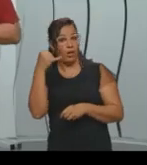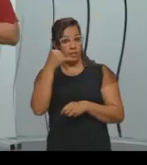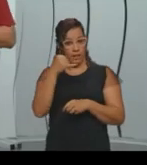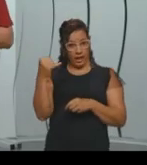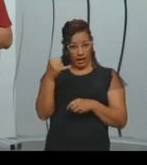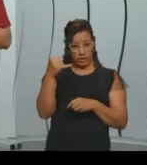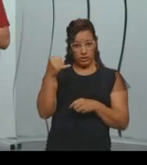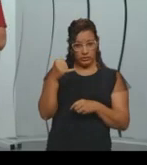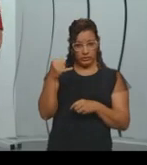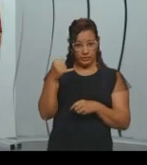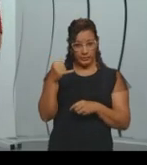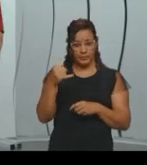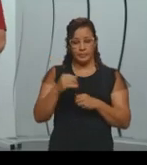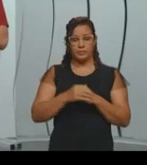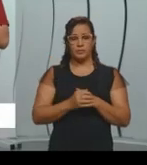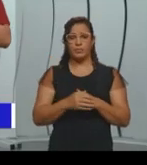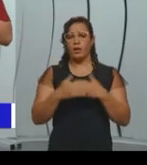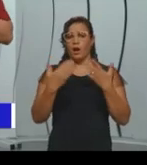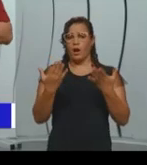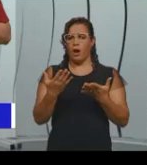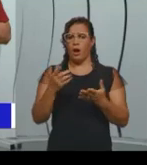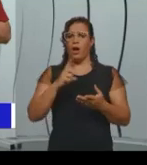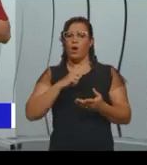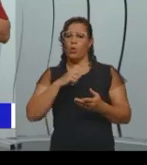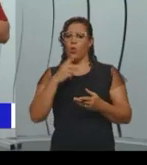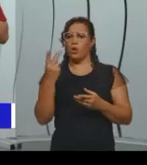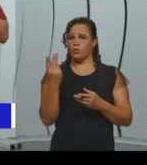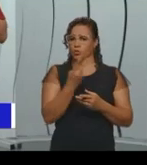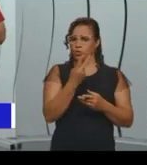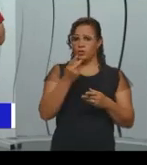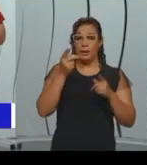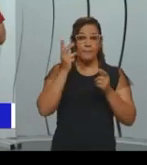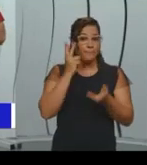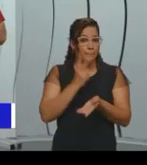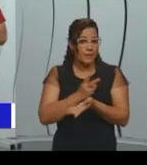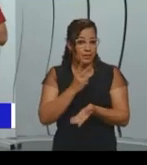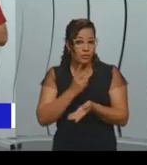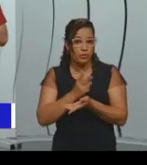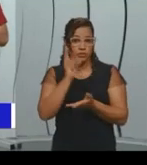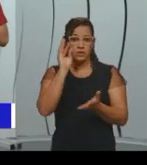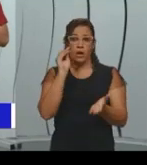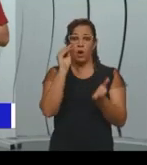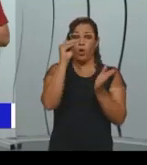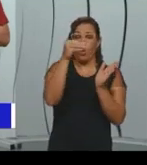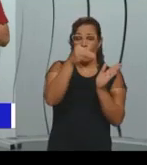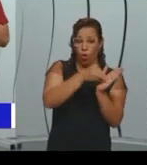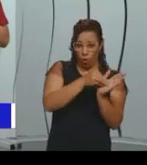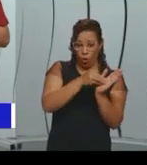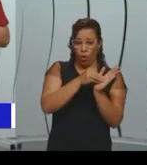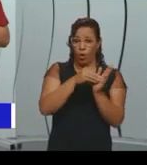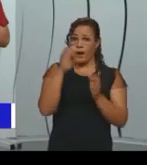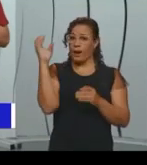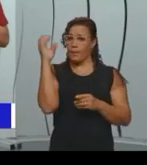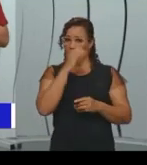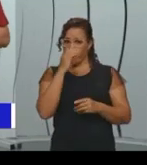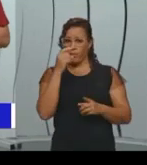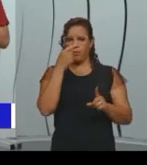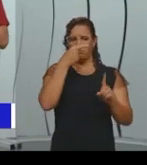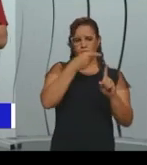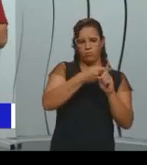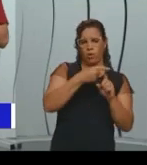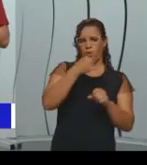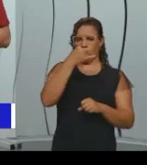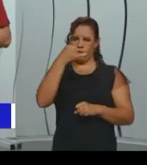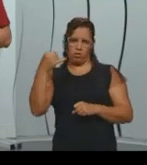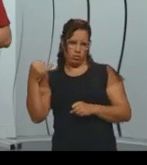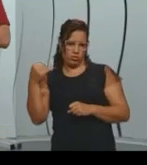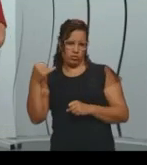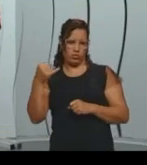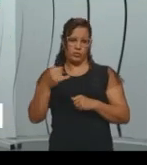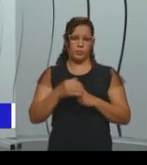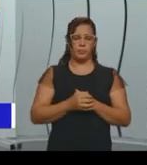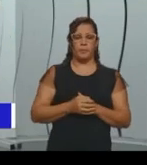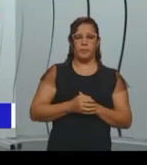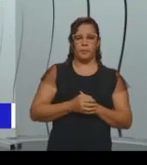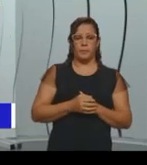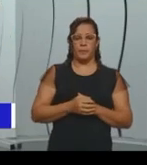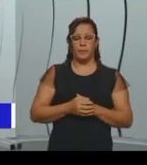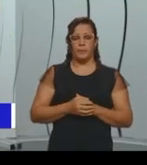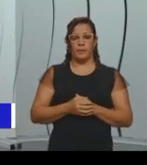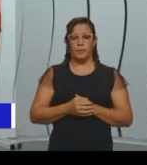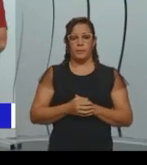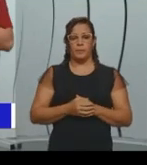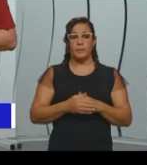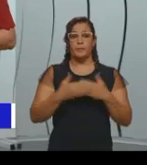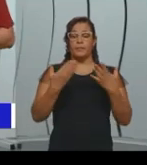tá? Importante que as duas tenham o mesmo sinal, para que você classifique como movimento acelerado. Já para o